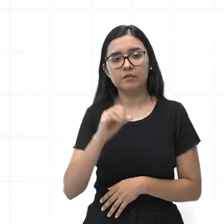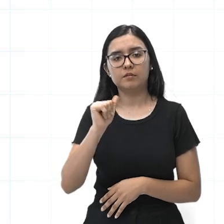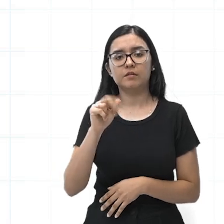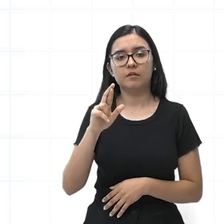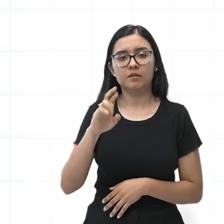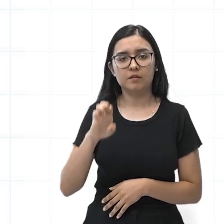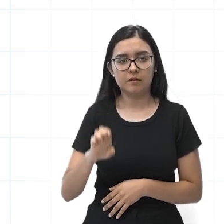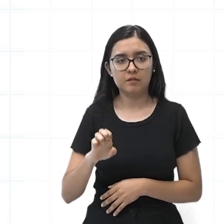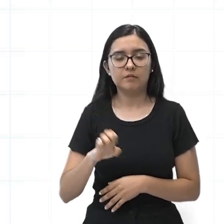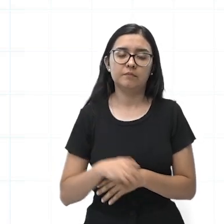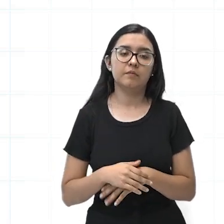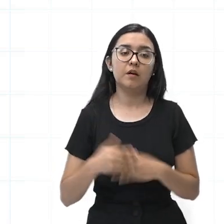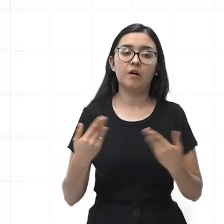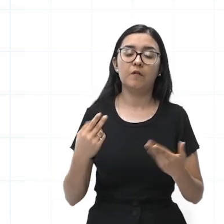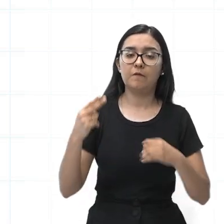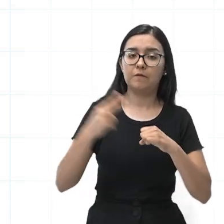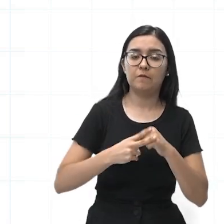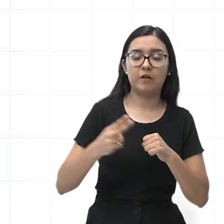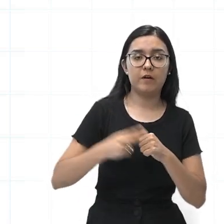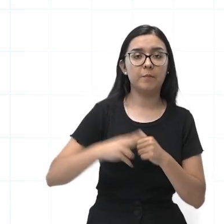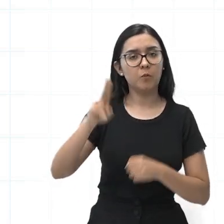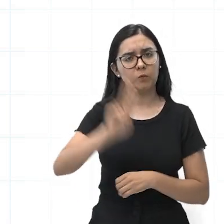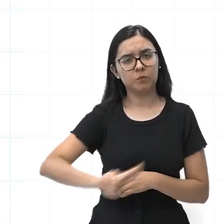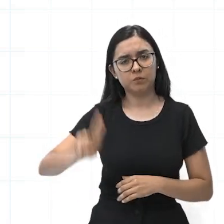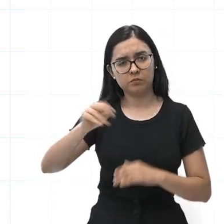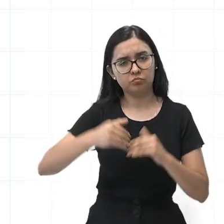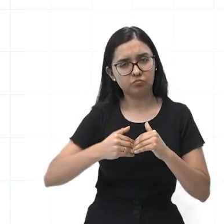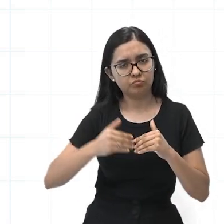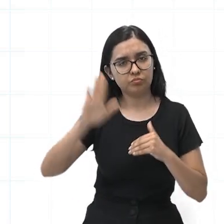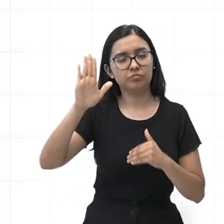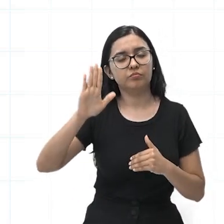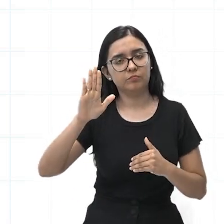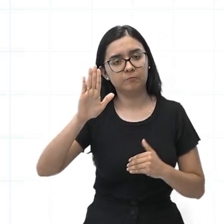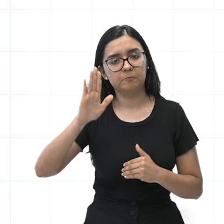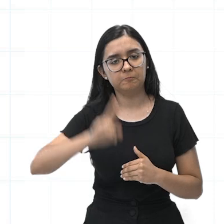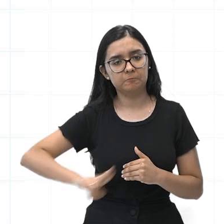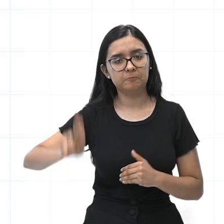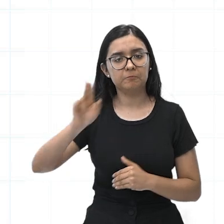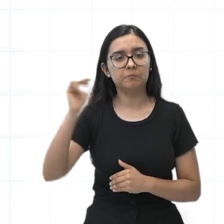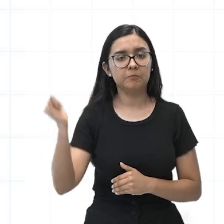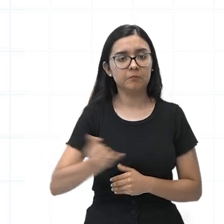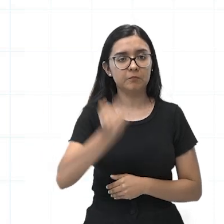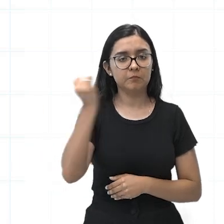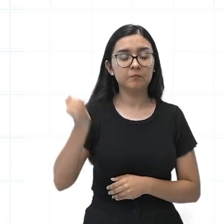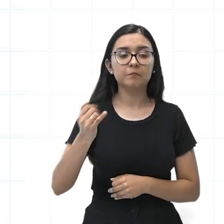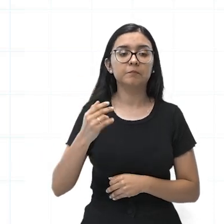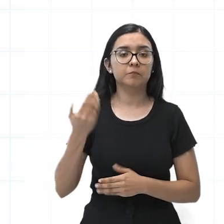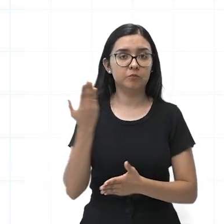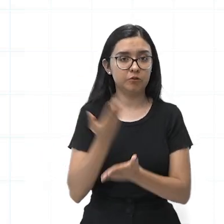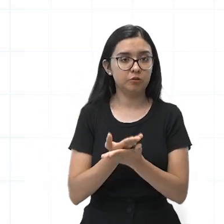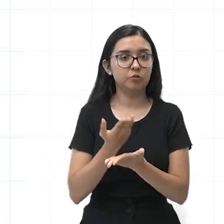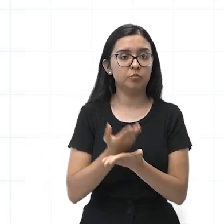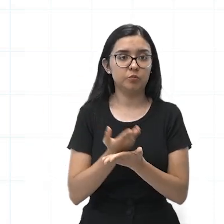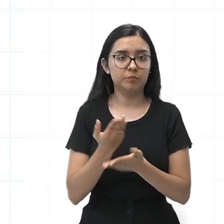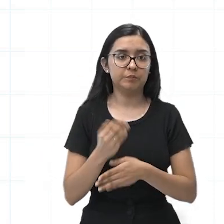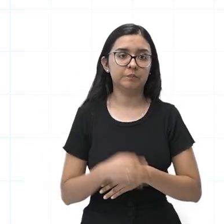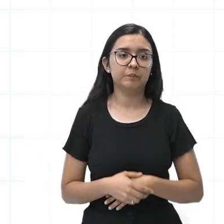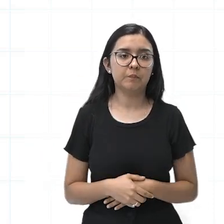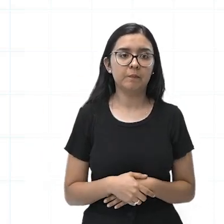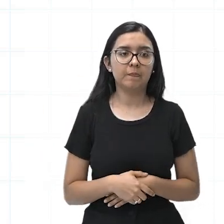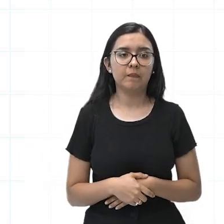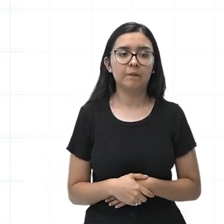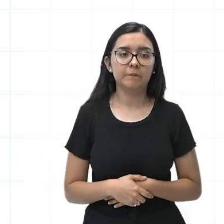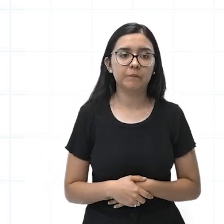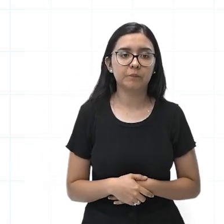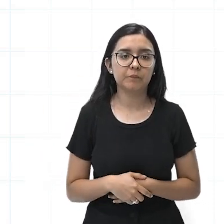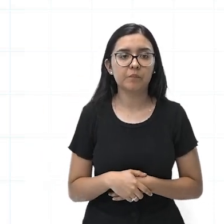que foi utilizado, tá? Ele é um verbo muito utilizado, muito útil e, portanto, a gente estuda bastante eles. Nesse caso aqui,